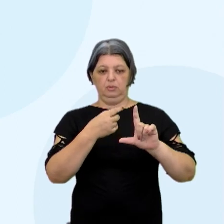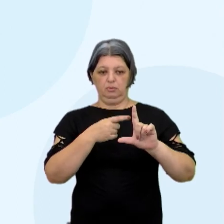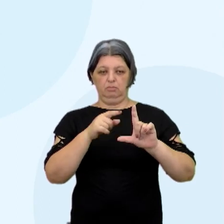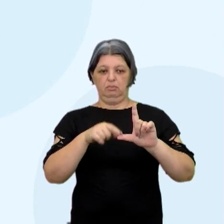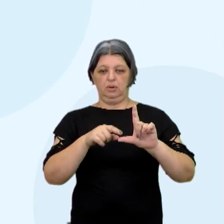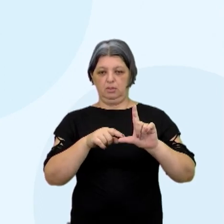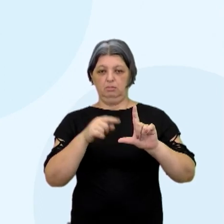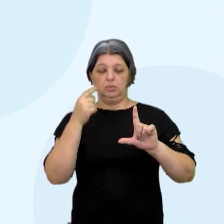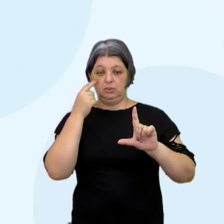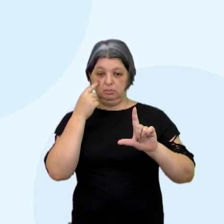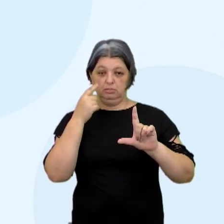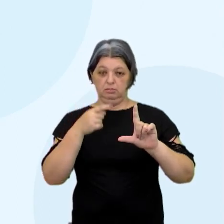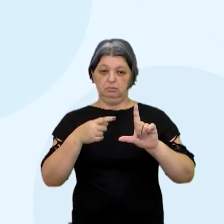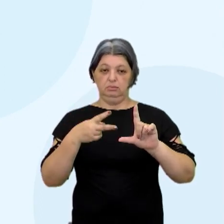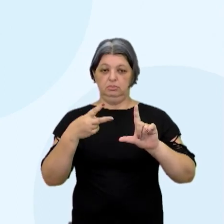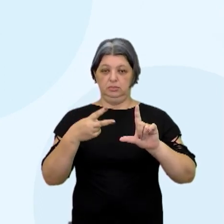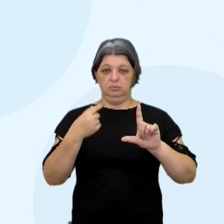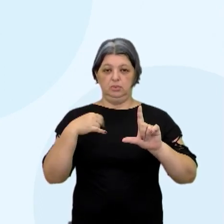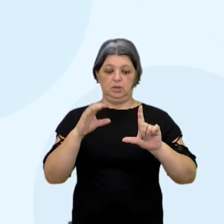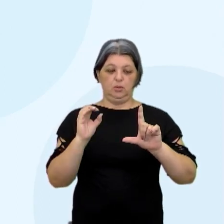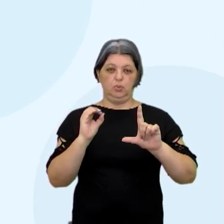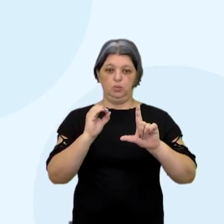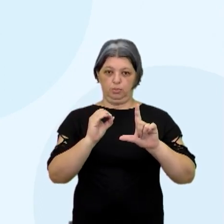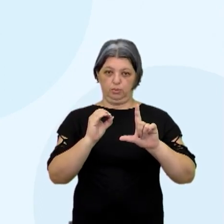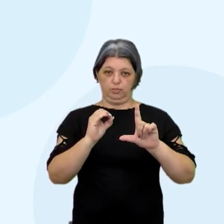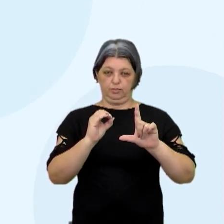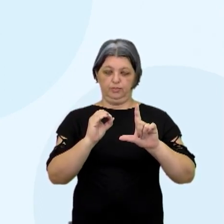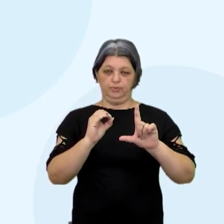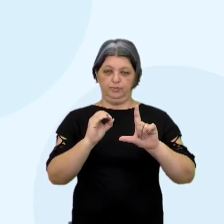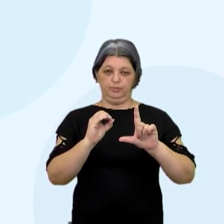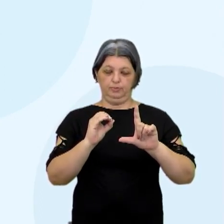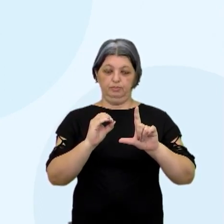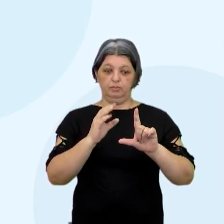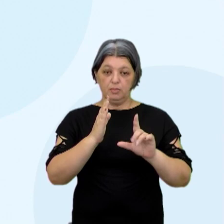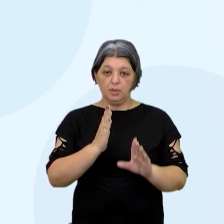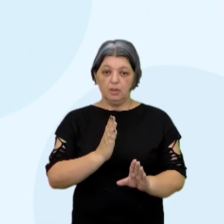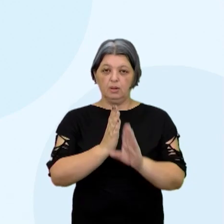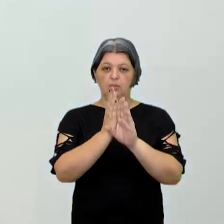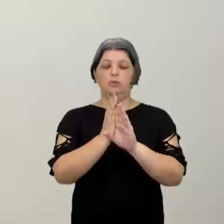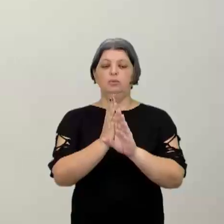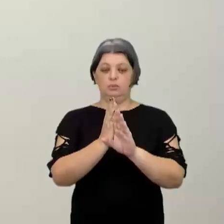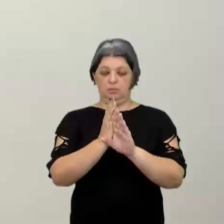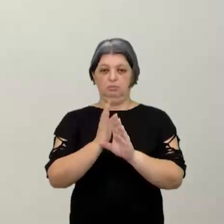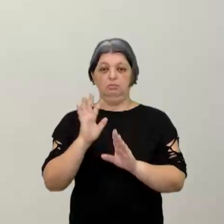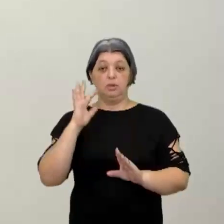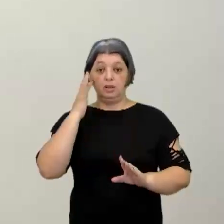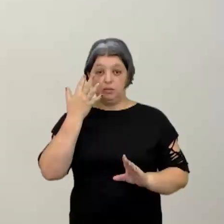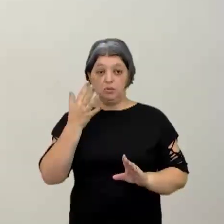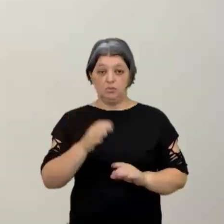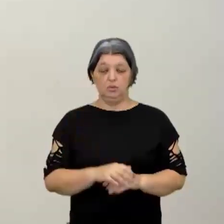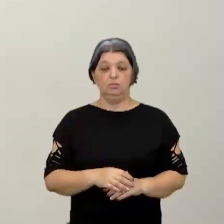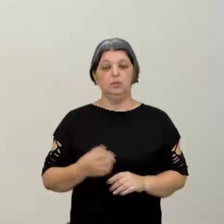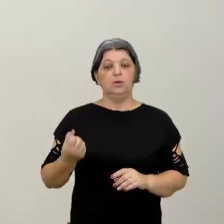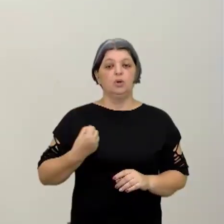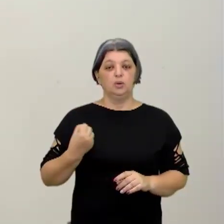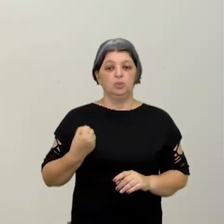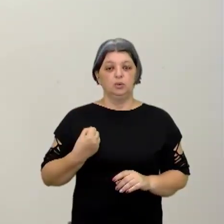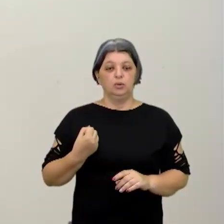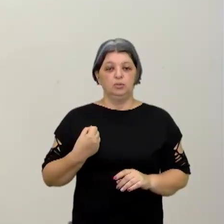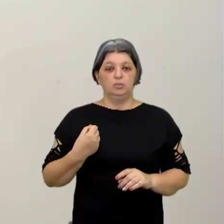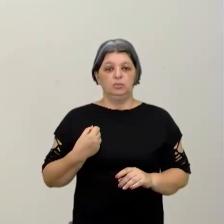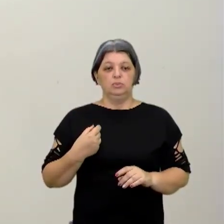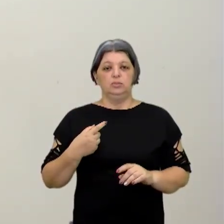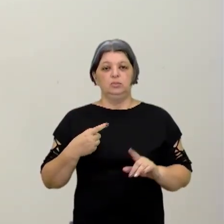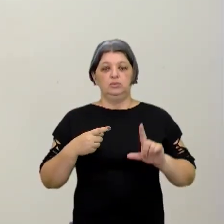quando você tirou fdx ele colocou o zero então a gente achou as raízes há soluções esses números que você